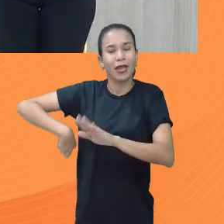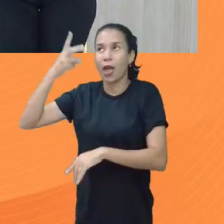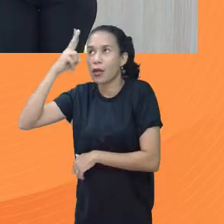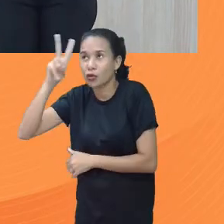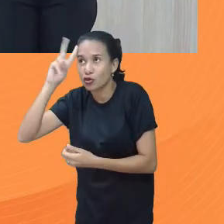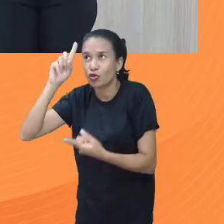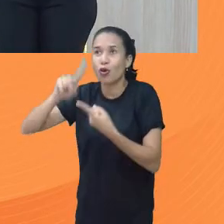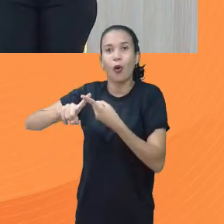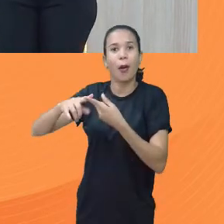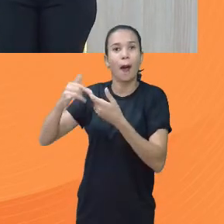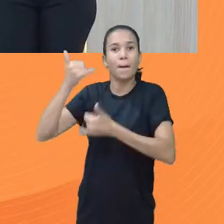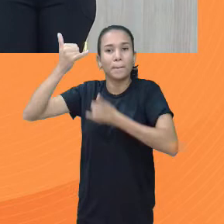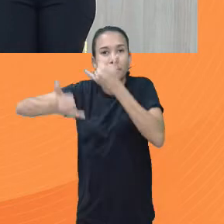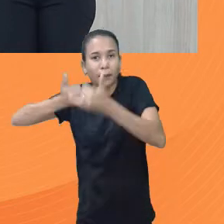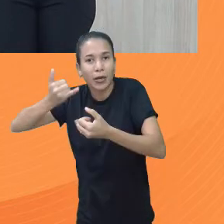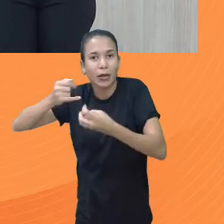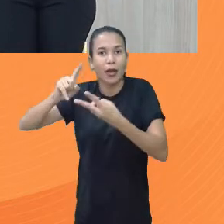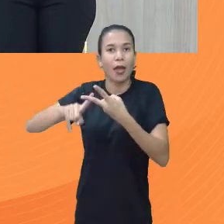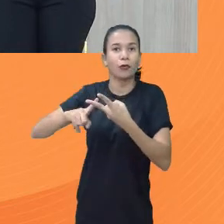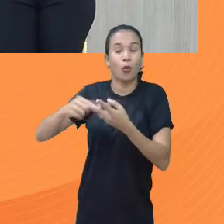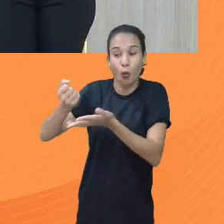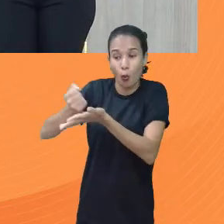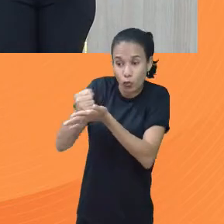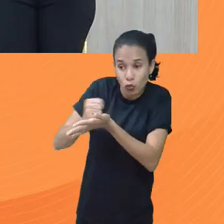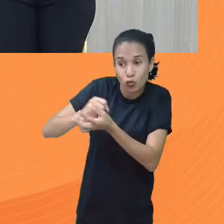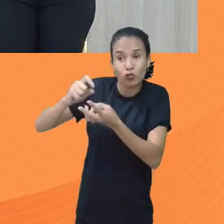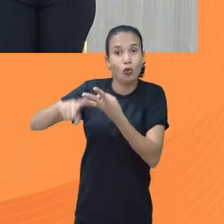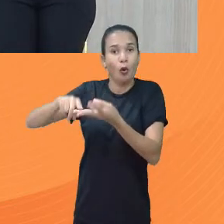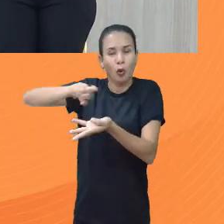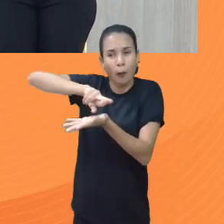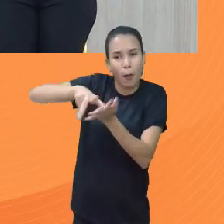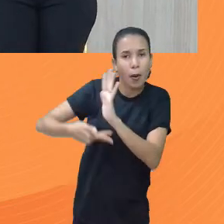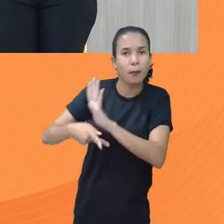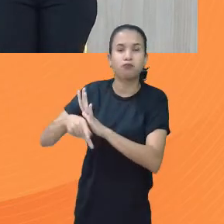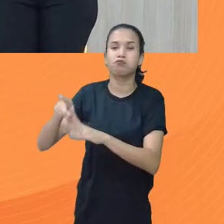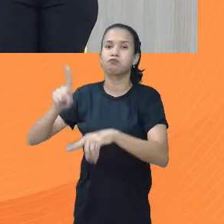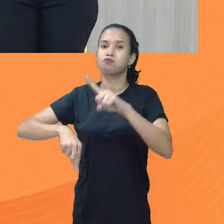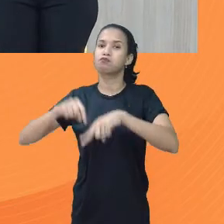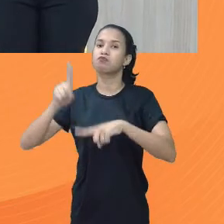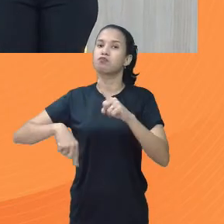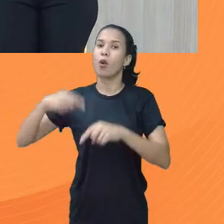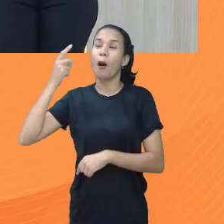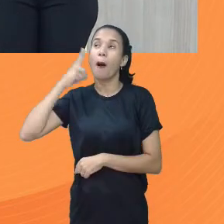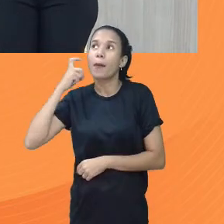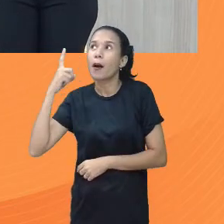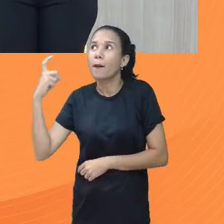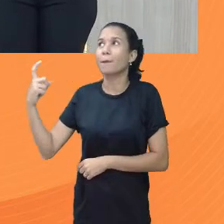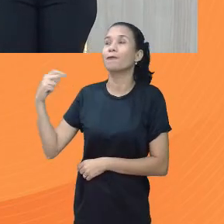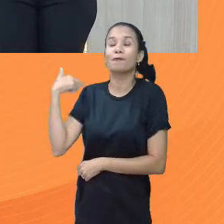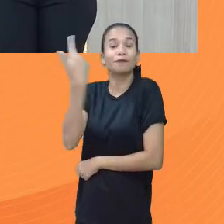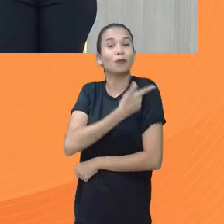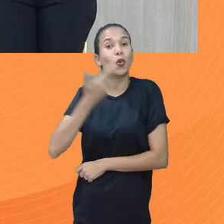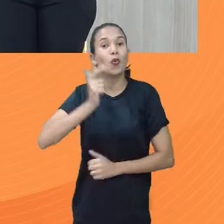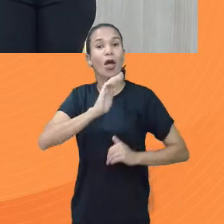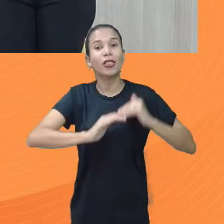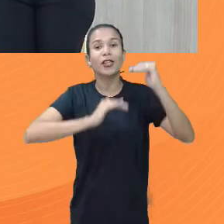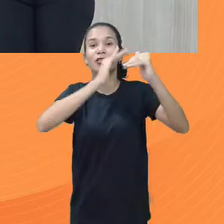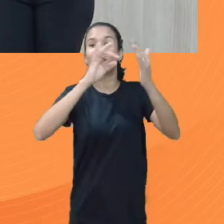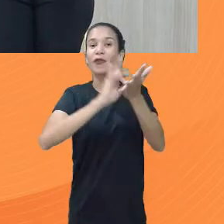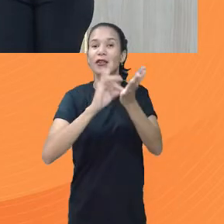brinquedos, a gente precisa utilizar jogos e instrumentos sonoros para que a gente desenvolva